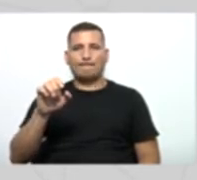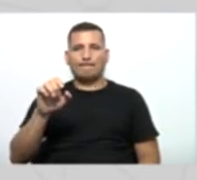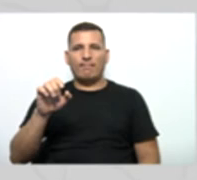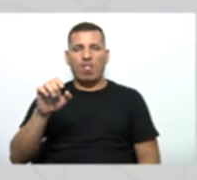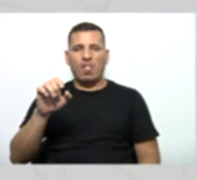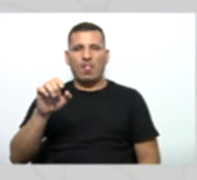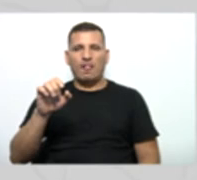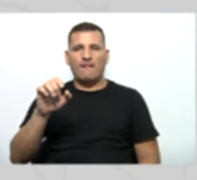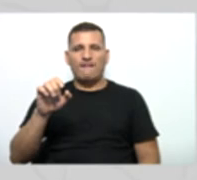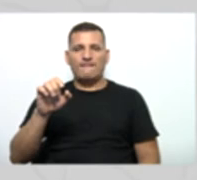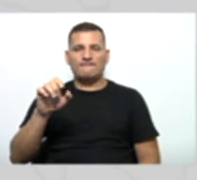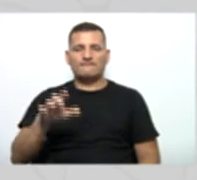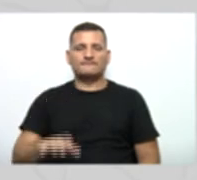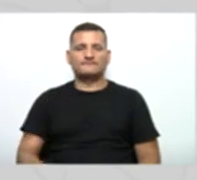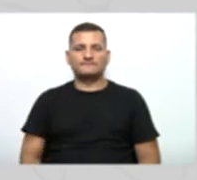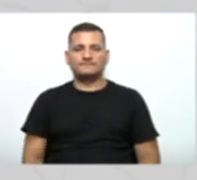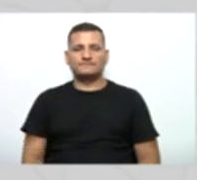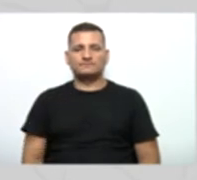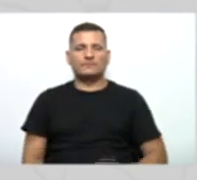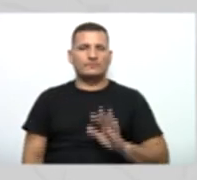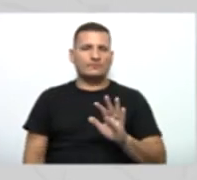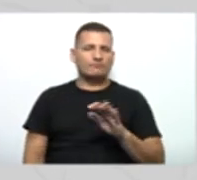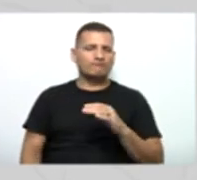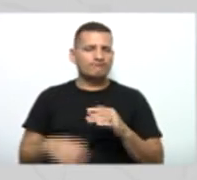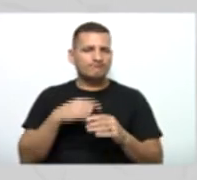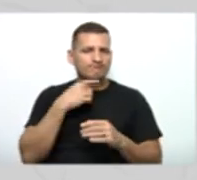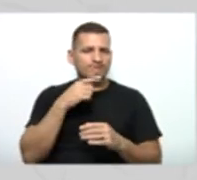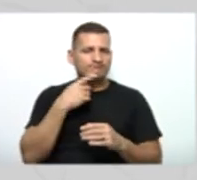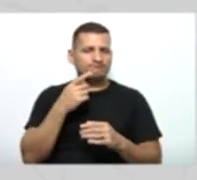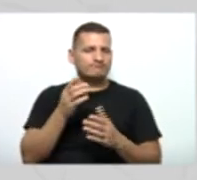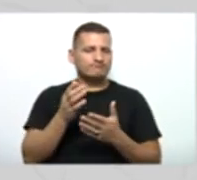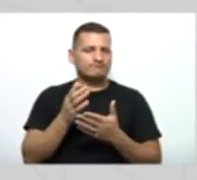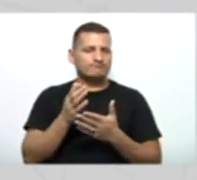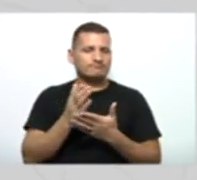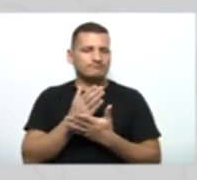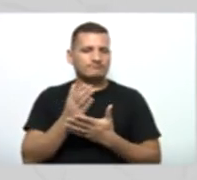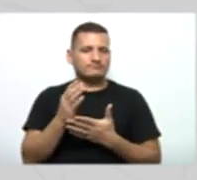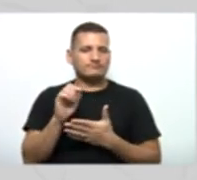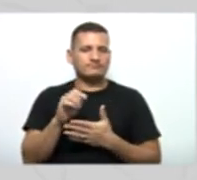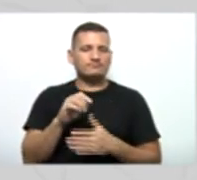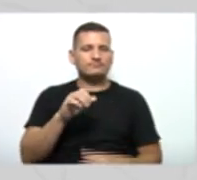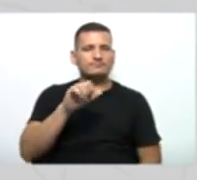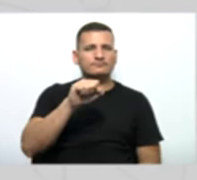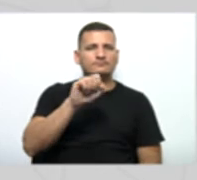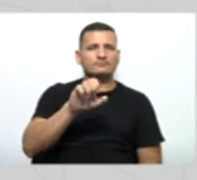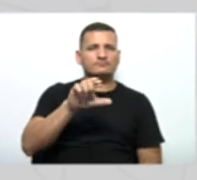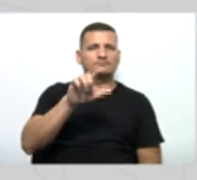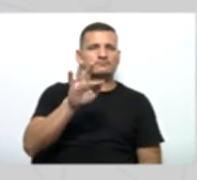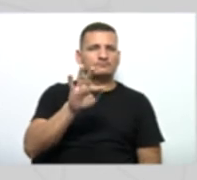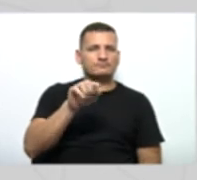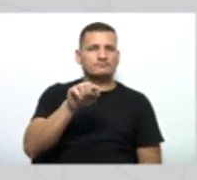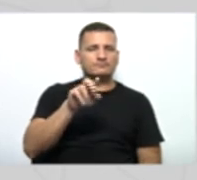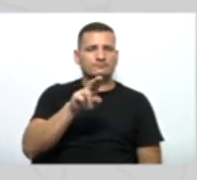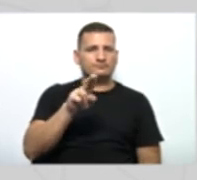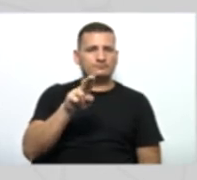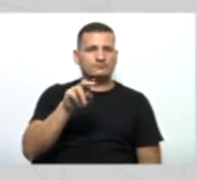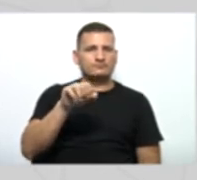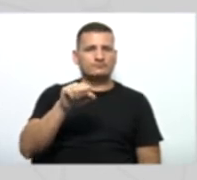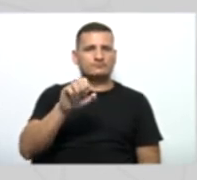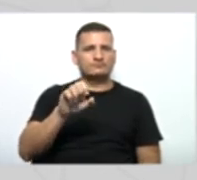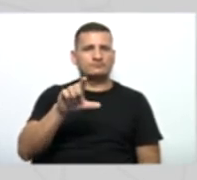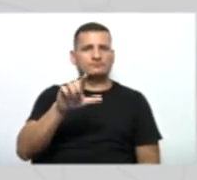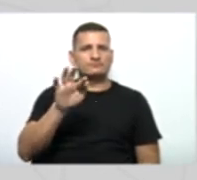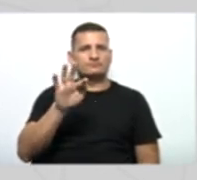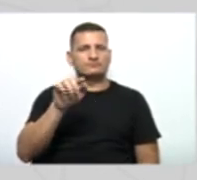segundo jogo de chaves. Alguém pode estar se perguntando, professor, você colocou aqui self.nome e self.idade, certo? Ponto,